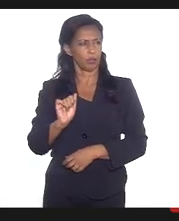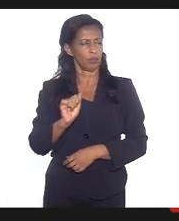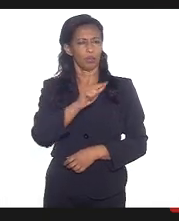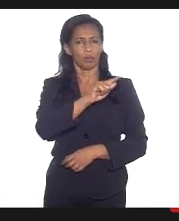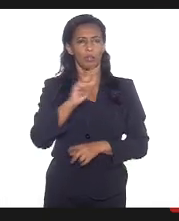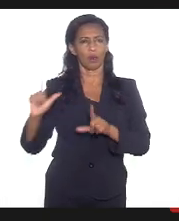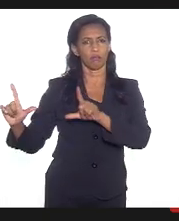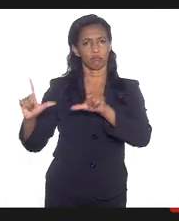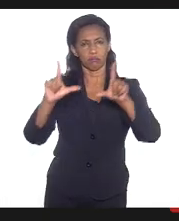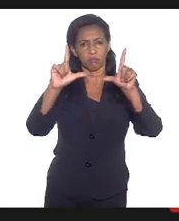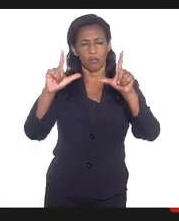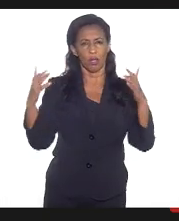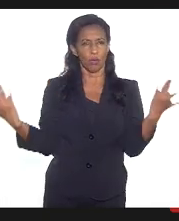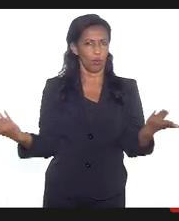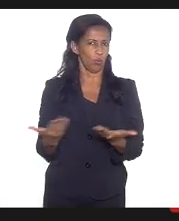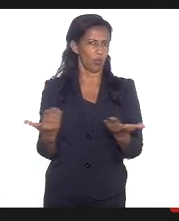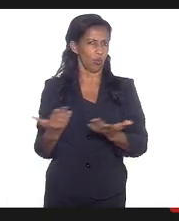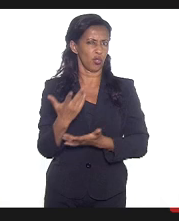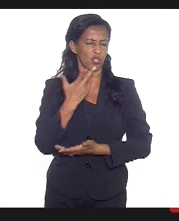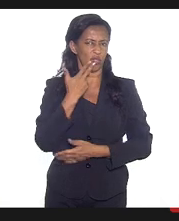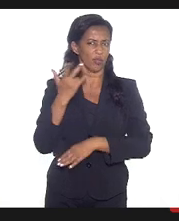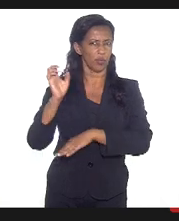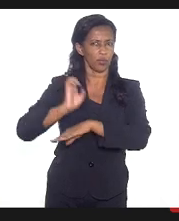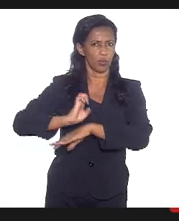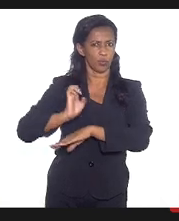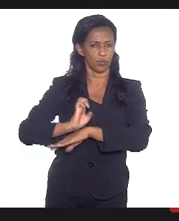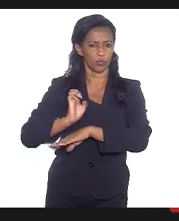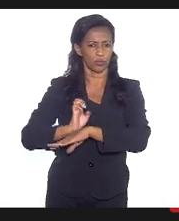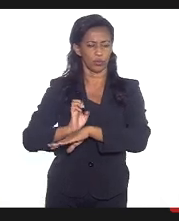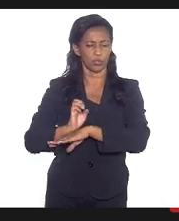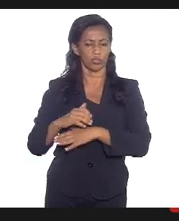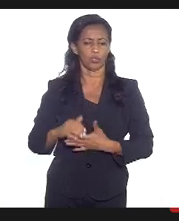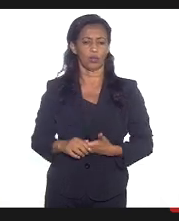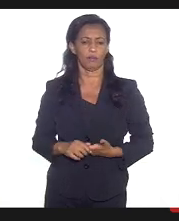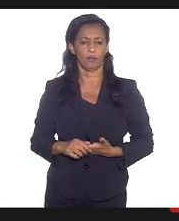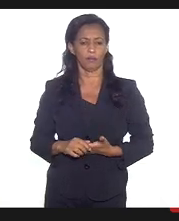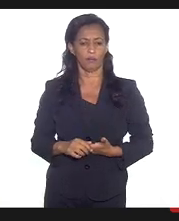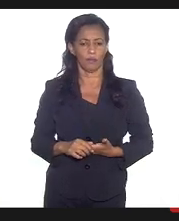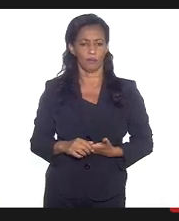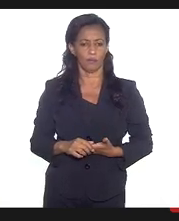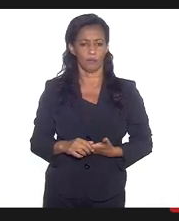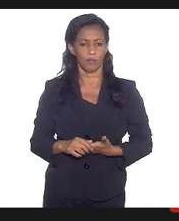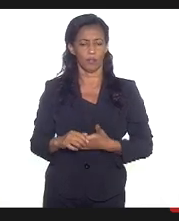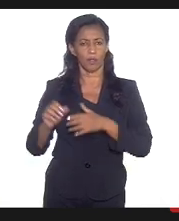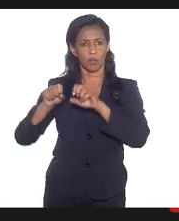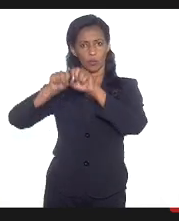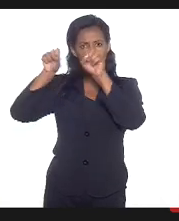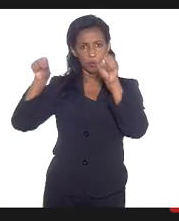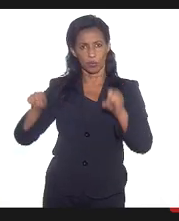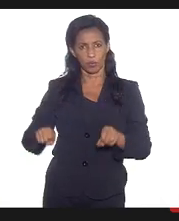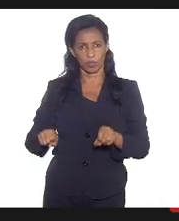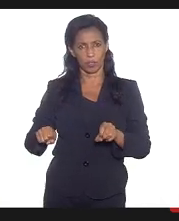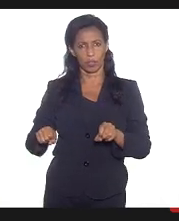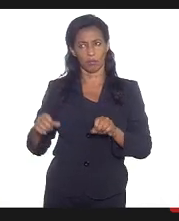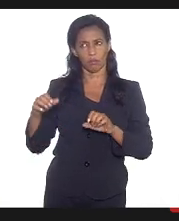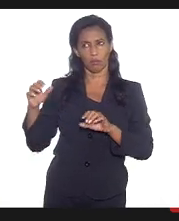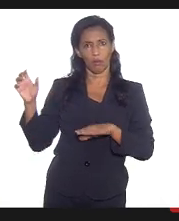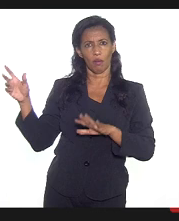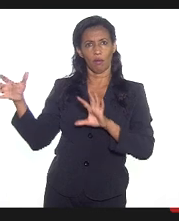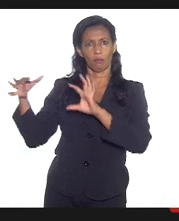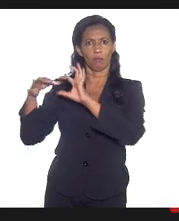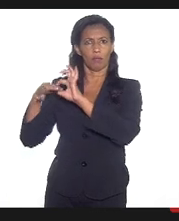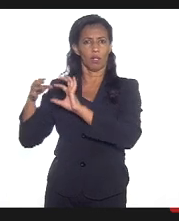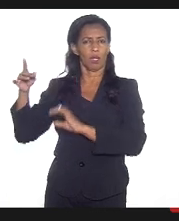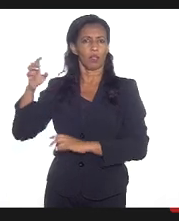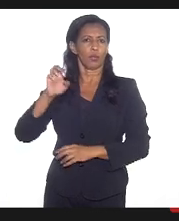Alex, hoje, ele disse que o Estado do Rio ele recepciona o sistema do Estado do Espírito Santo. E